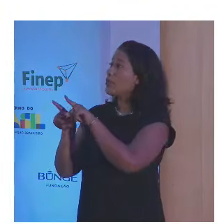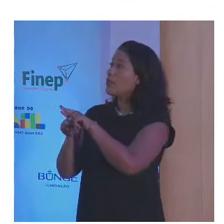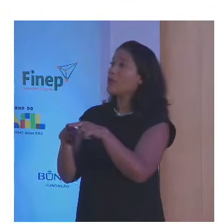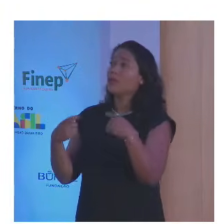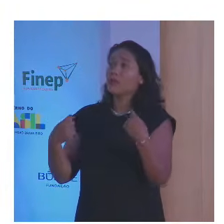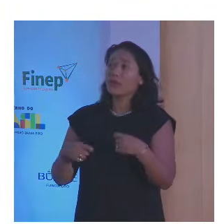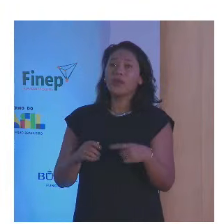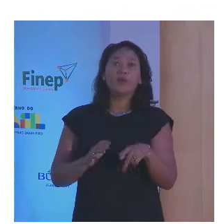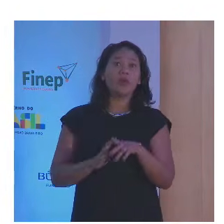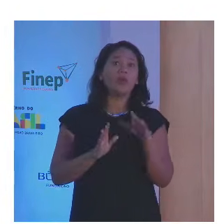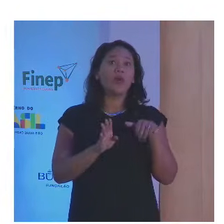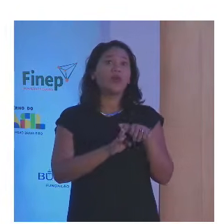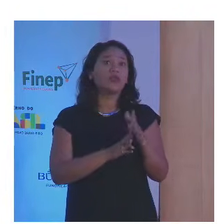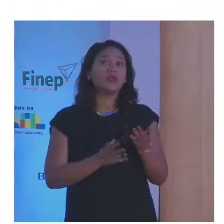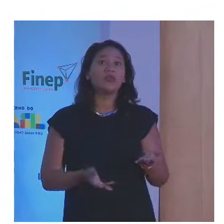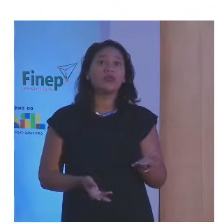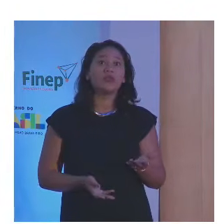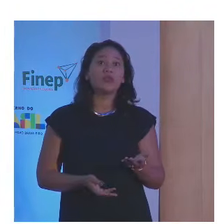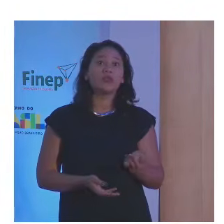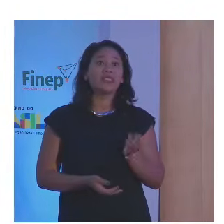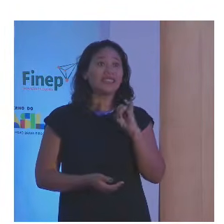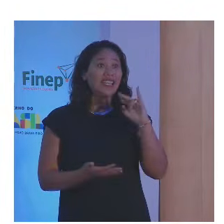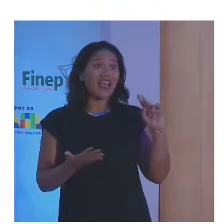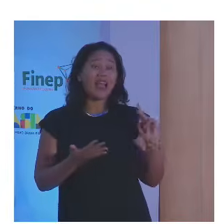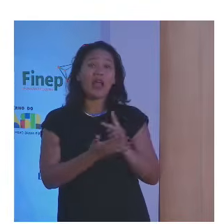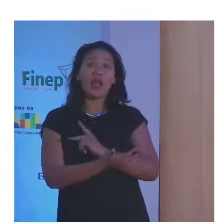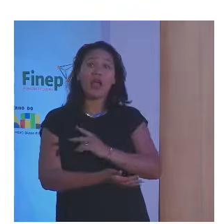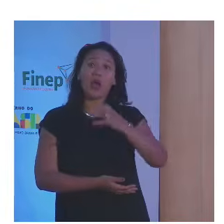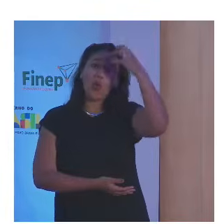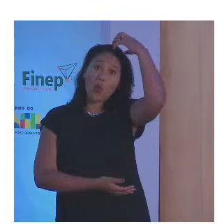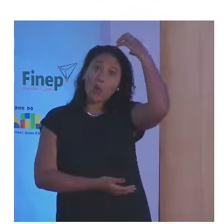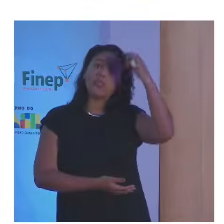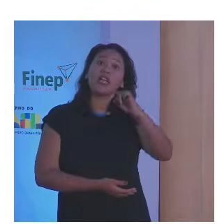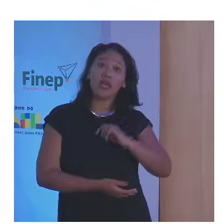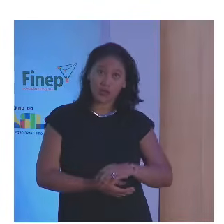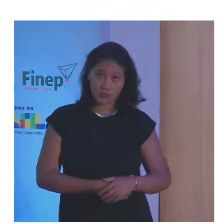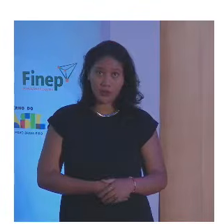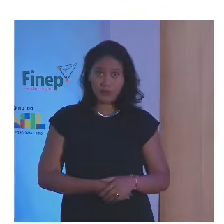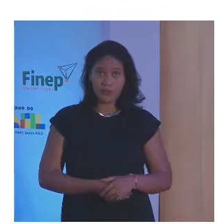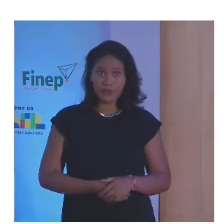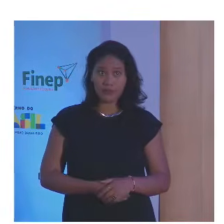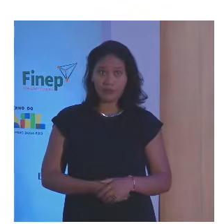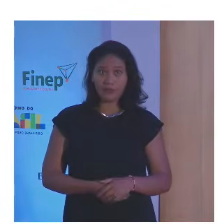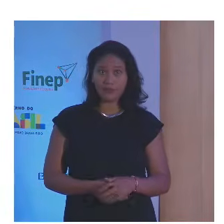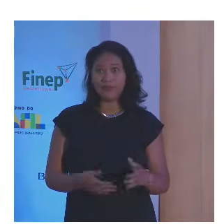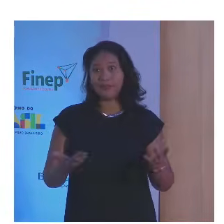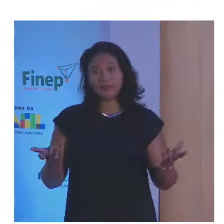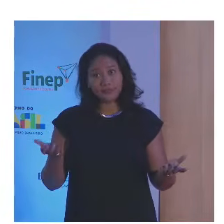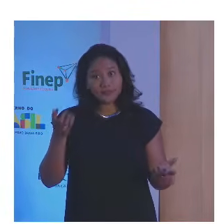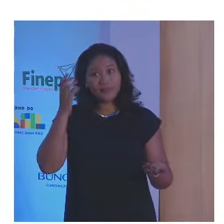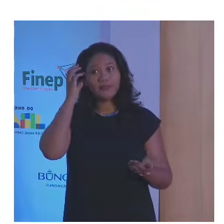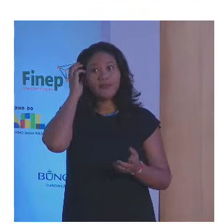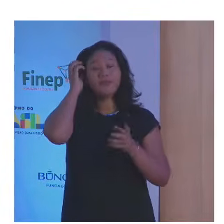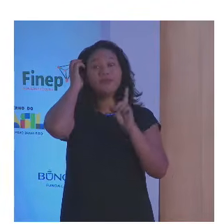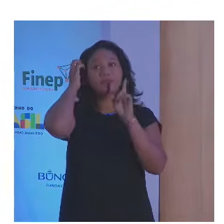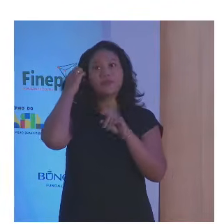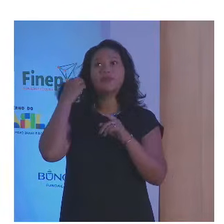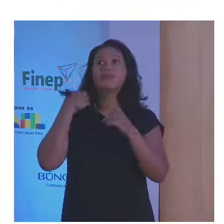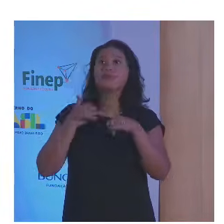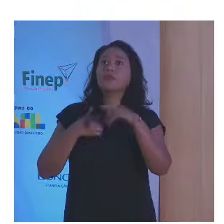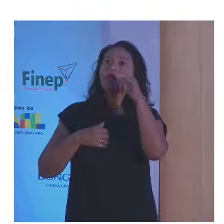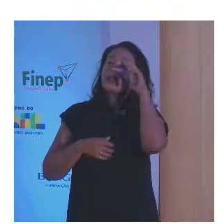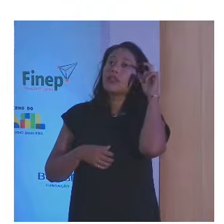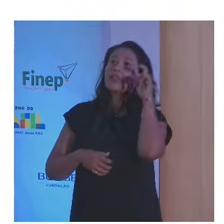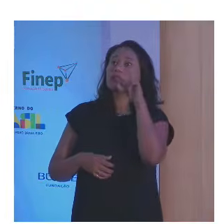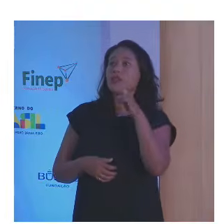têm que ser parte do aconselhamento. E, se der errado, a culpa é de quem? Então, é muito interessante fazer os estudos